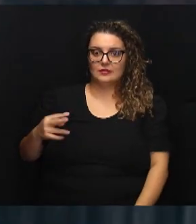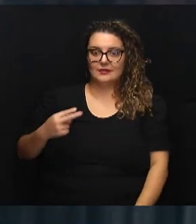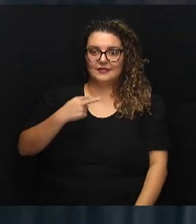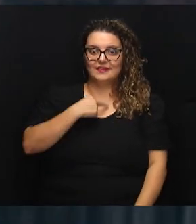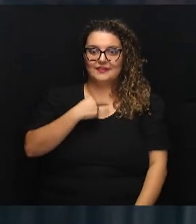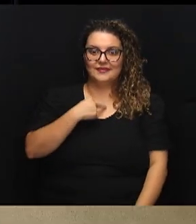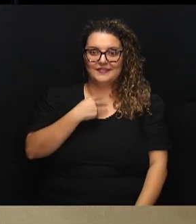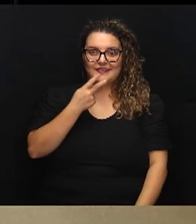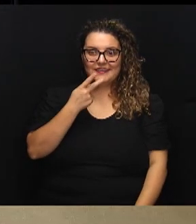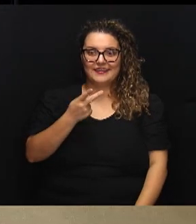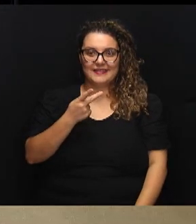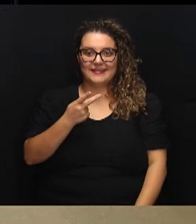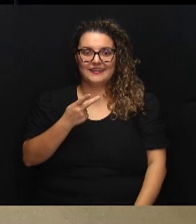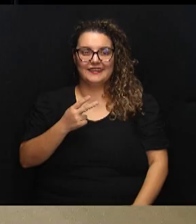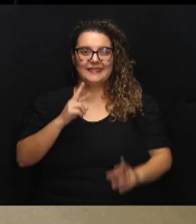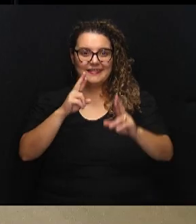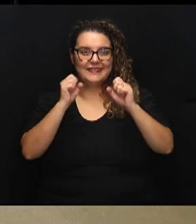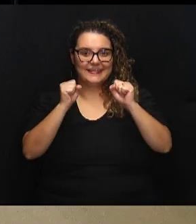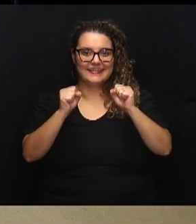que eu torço.